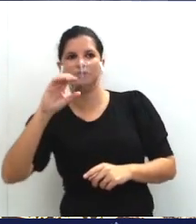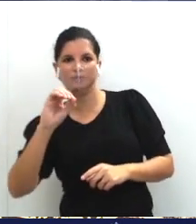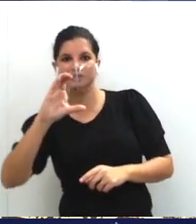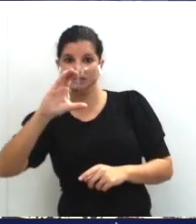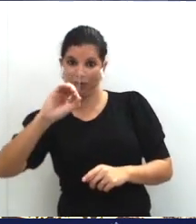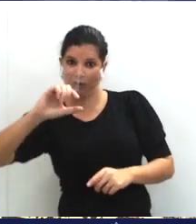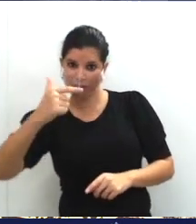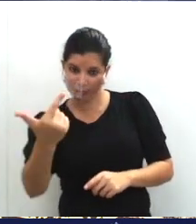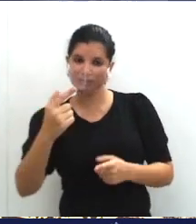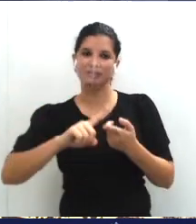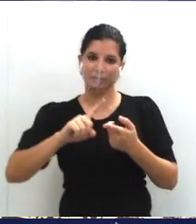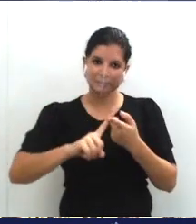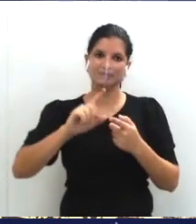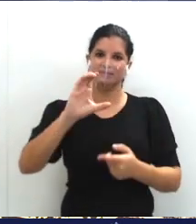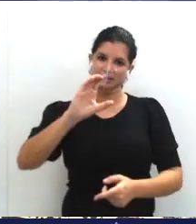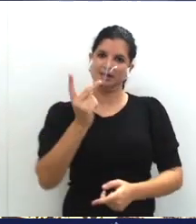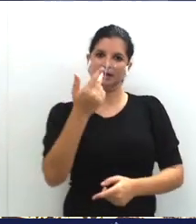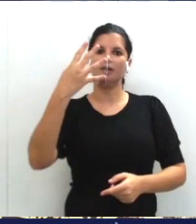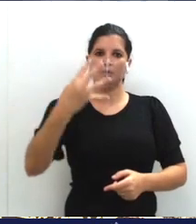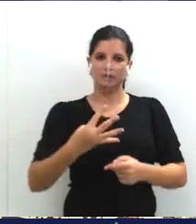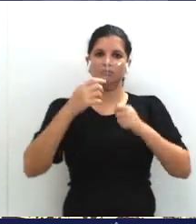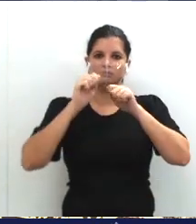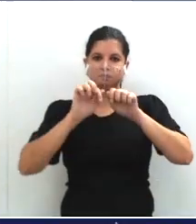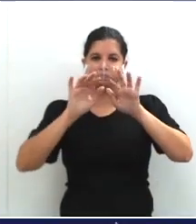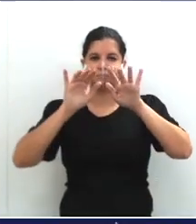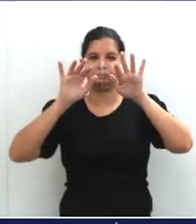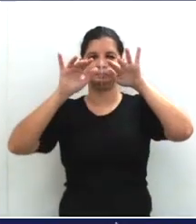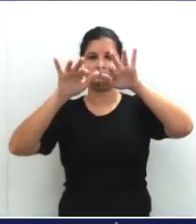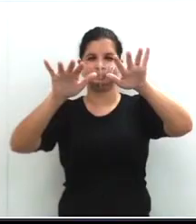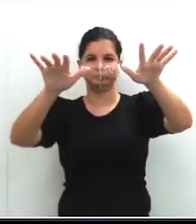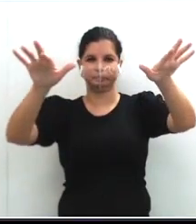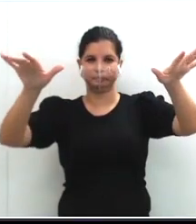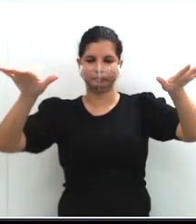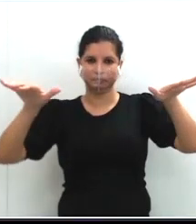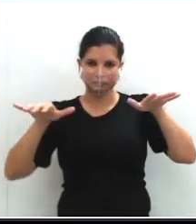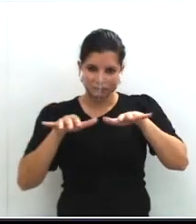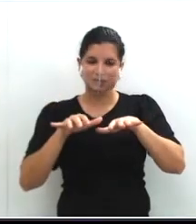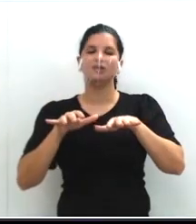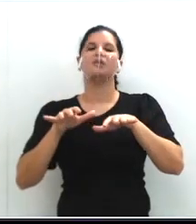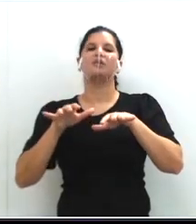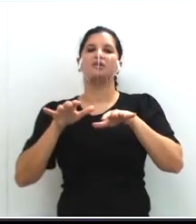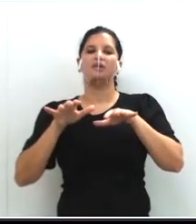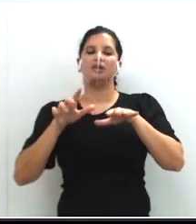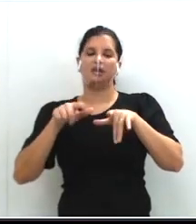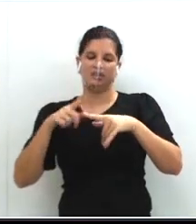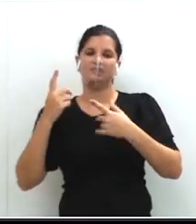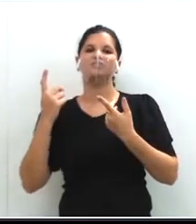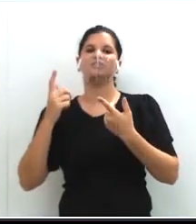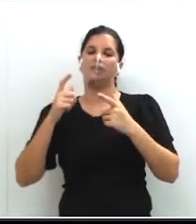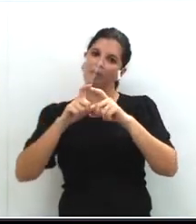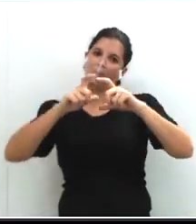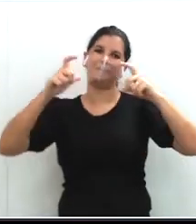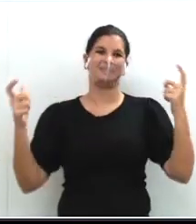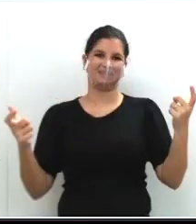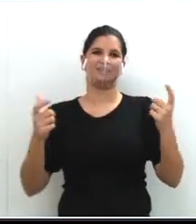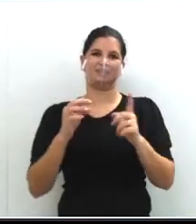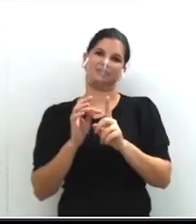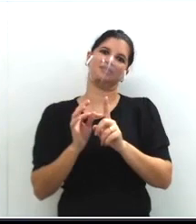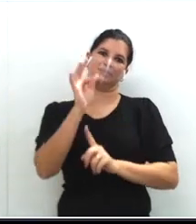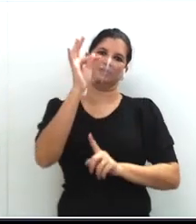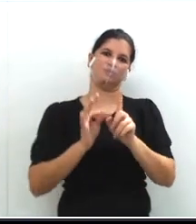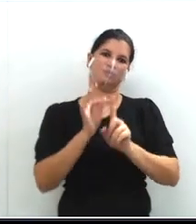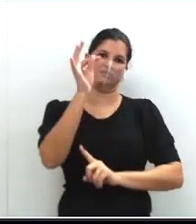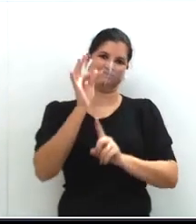dois dos principais gases do efeito estufa que auxiliam, para aumentar